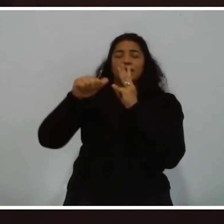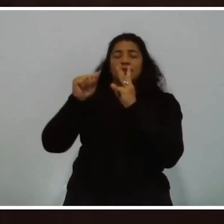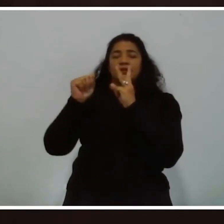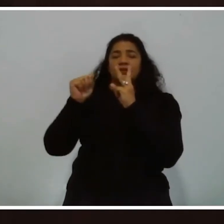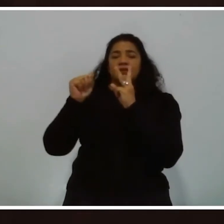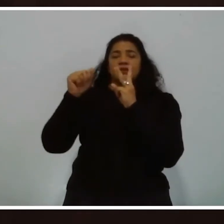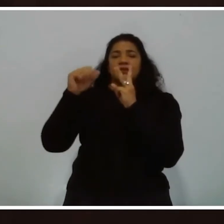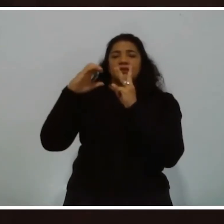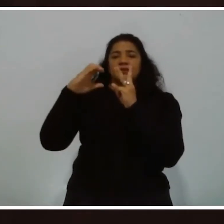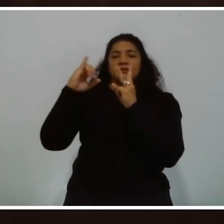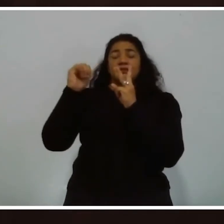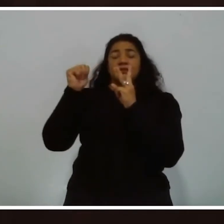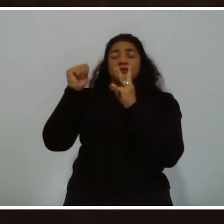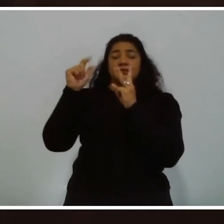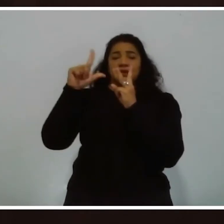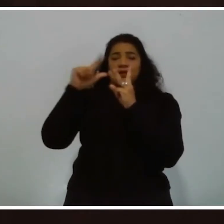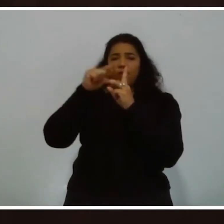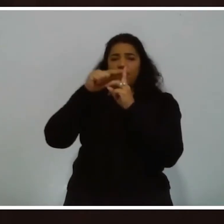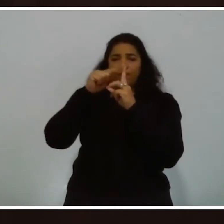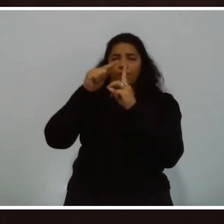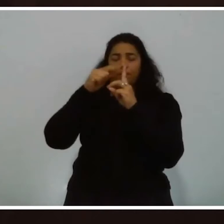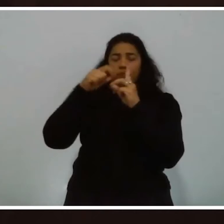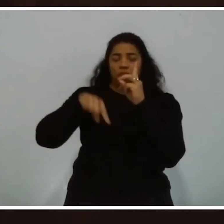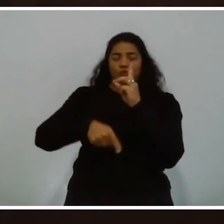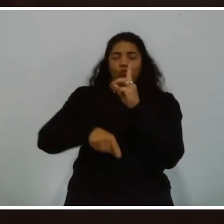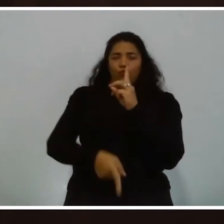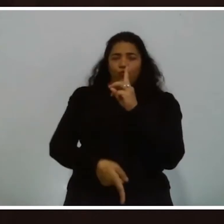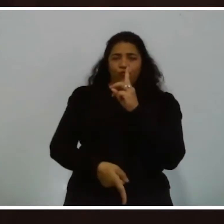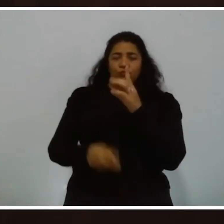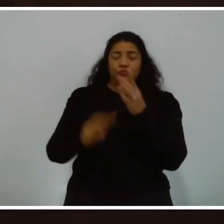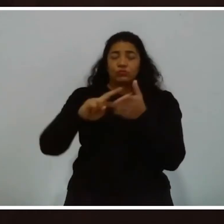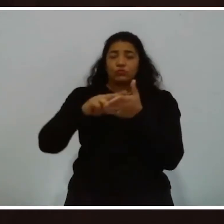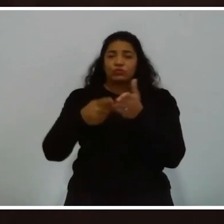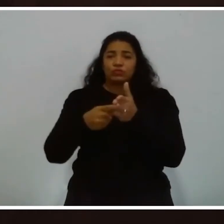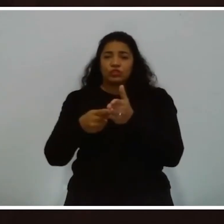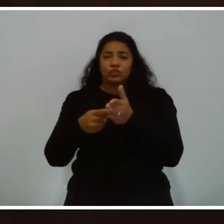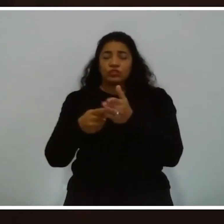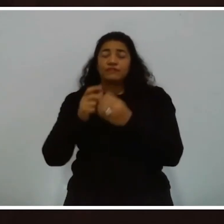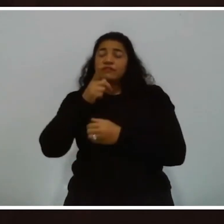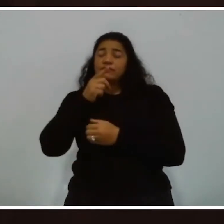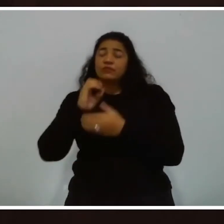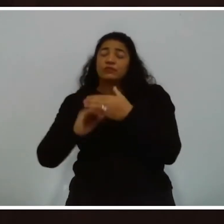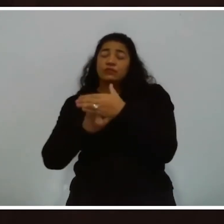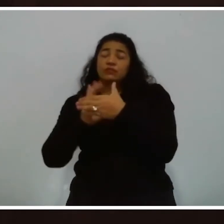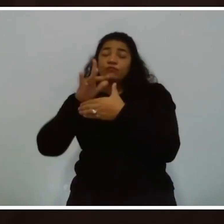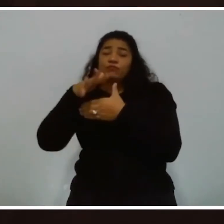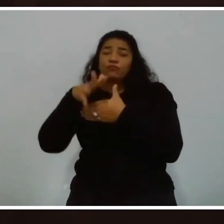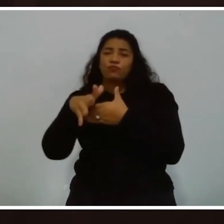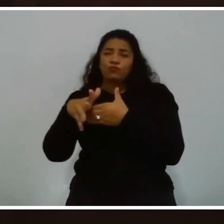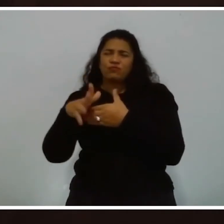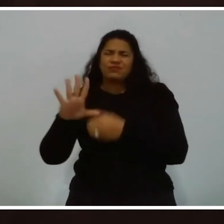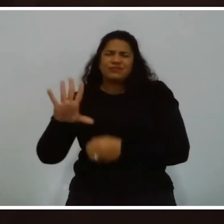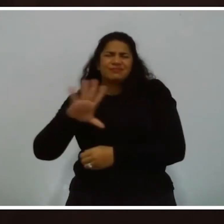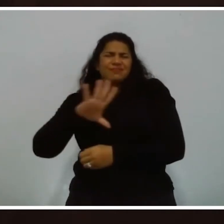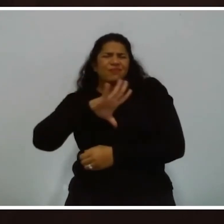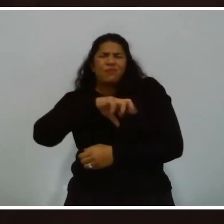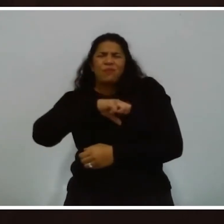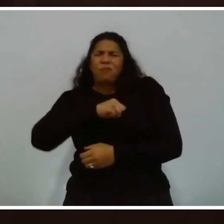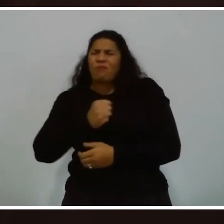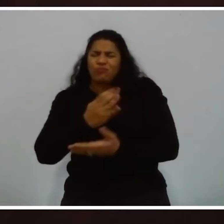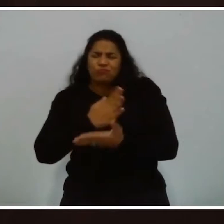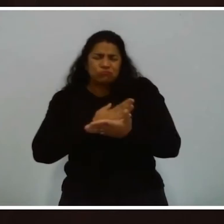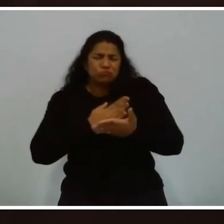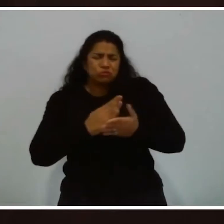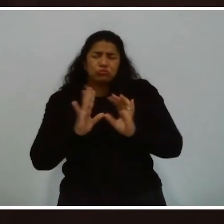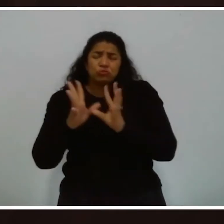do amor, ele é a fonte de toda a riqueza, né? Da vida eterna, ele é a origem de tudo, ele é a